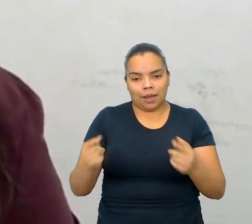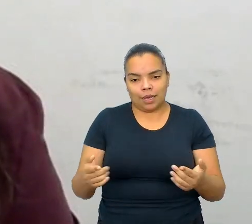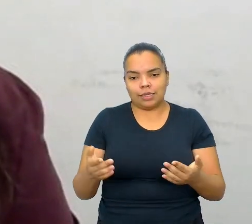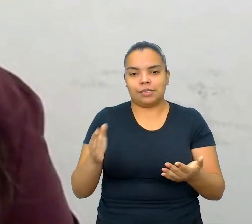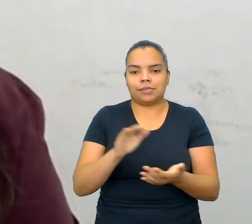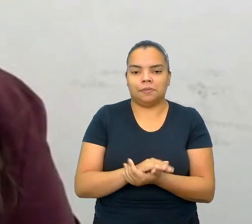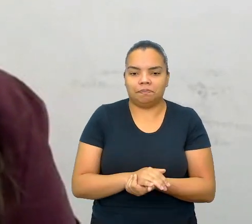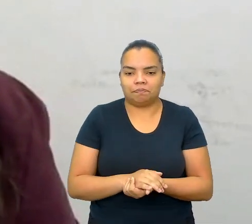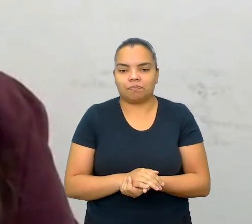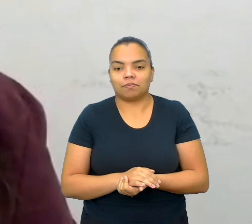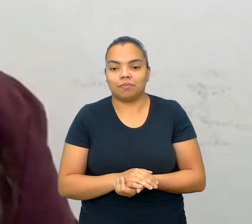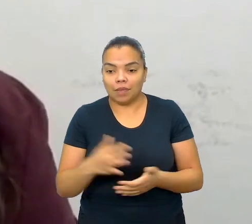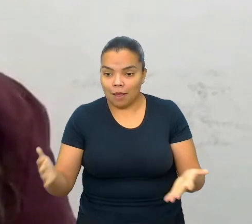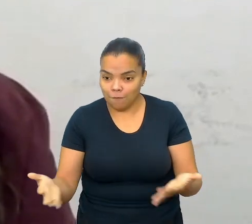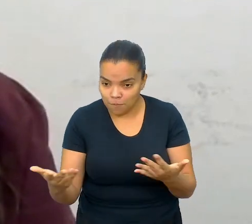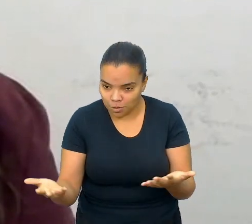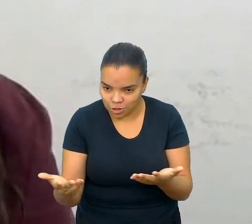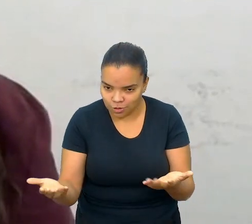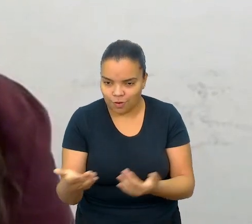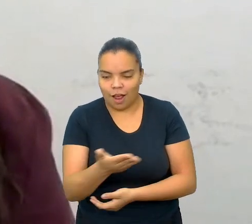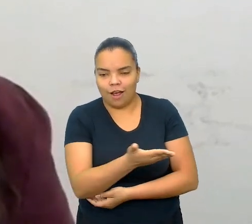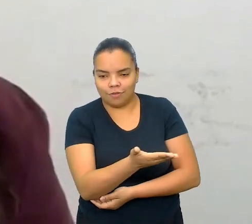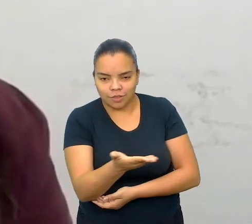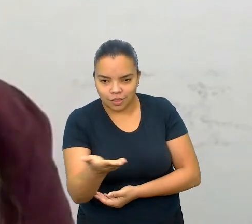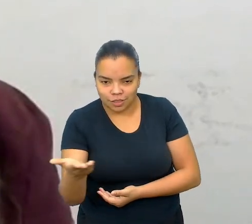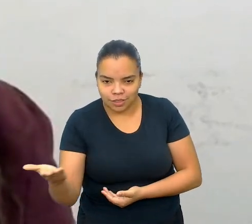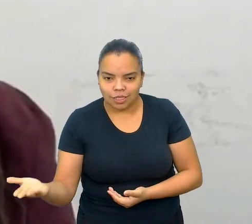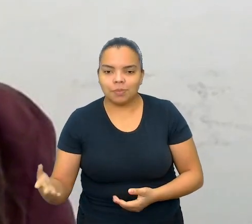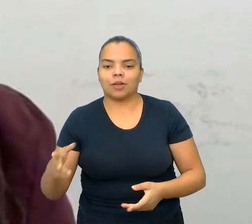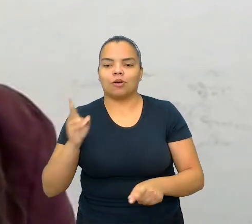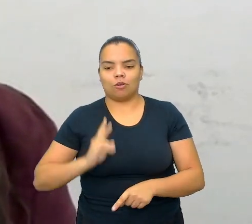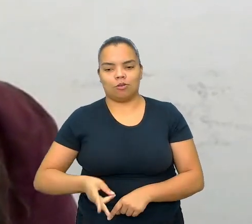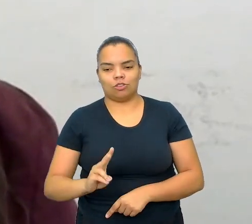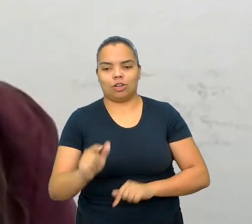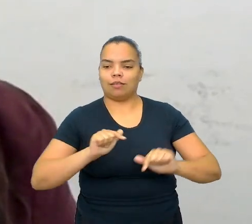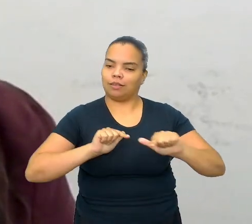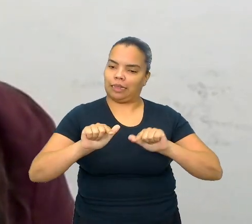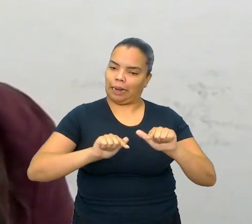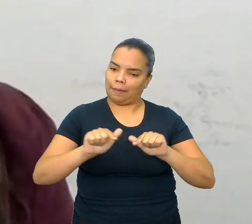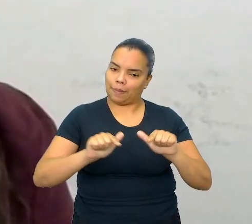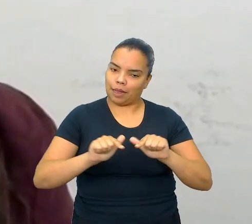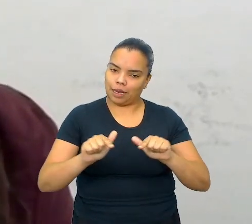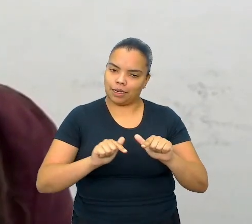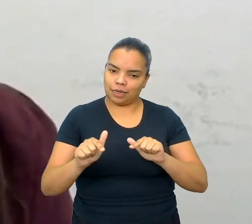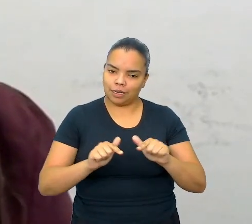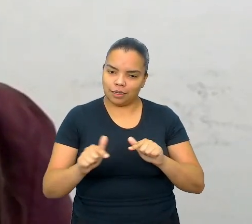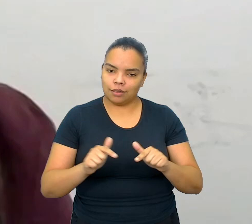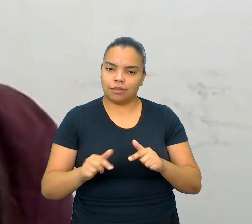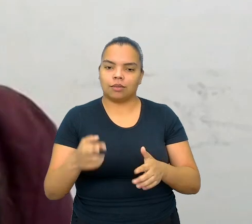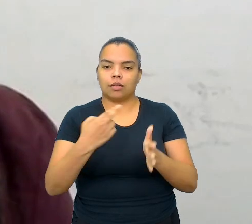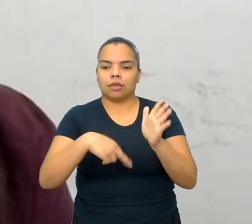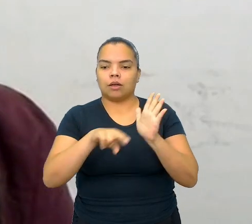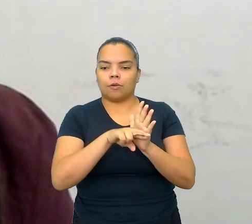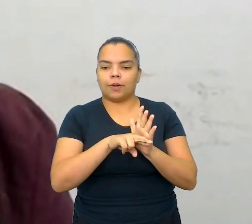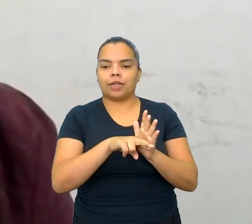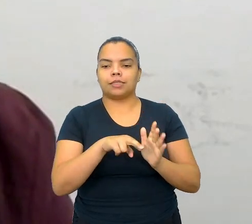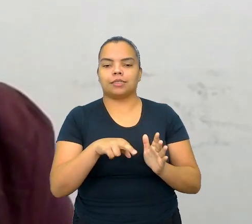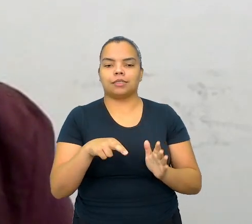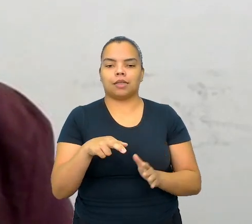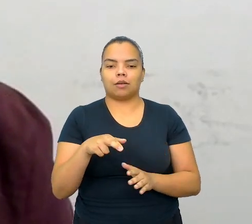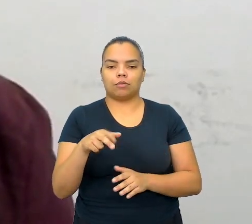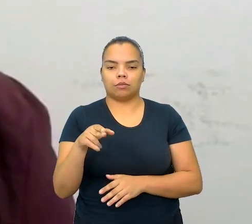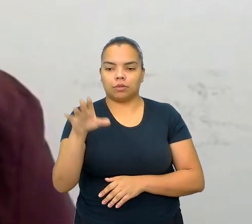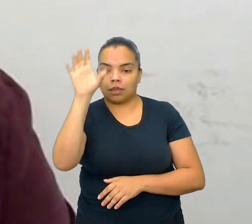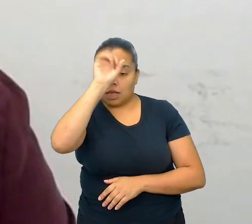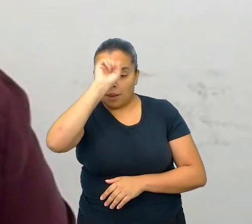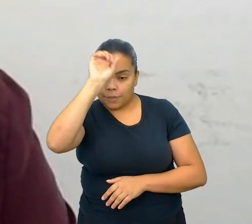a minha motivação para vocês, para que a gente continue trabalhando em prol da recuperação e a melhoria da